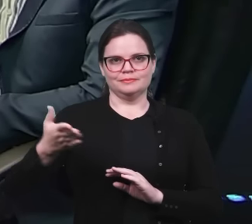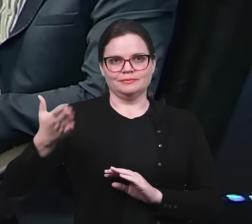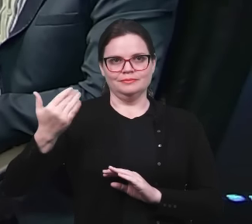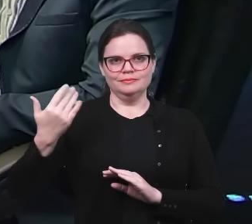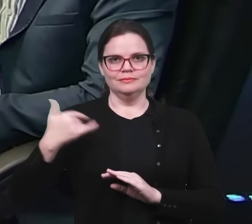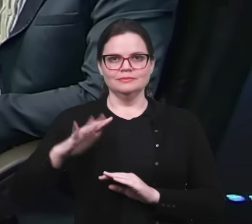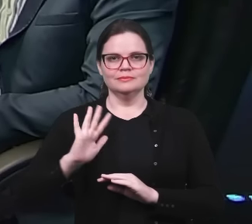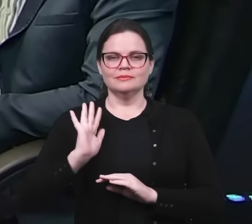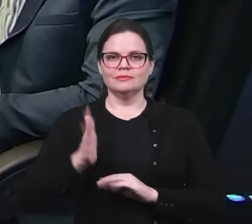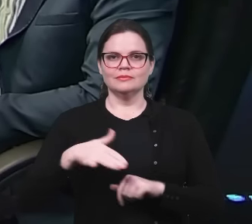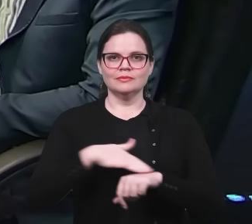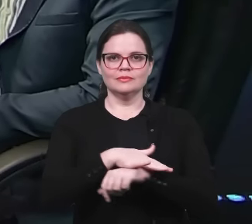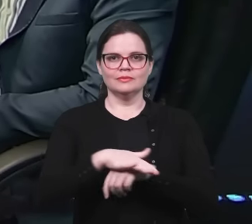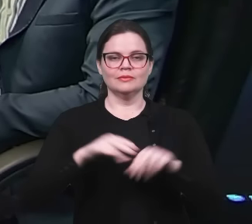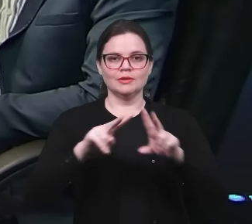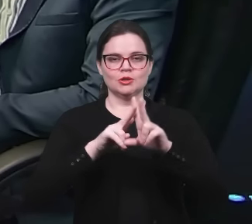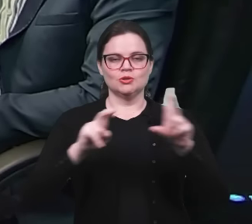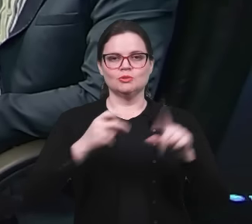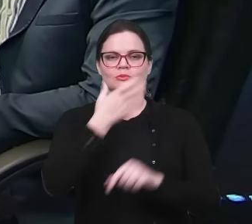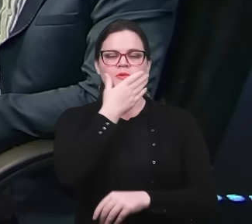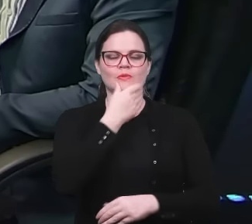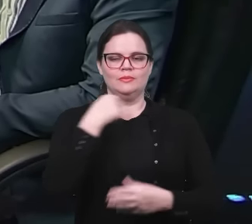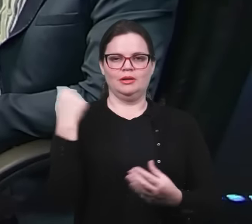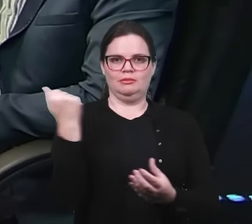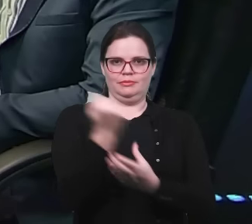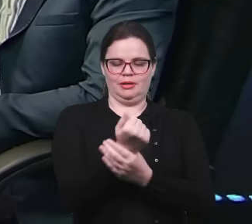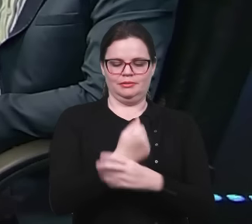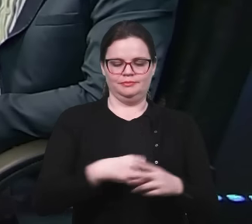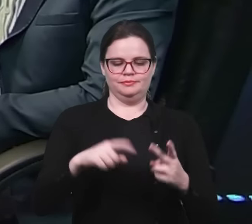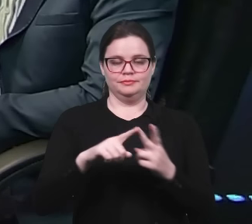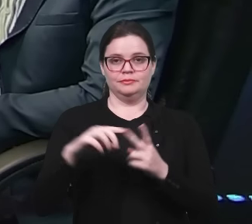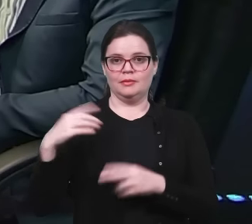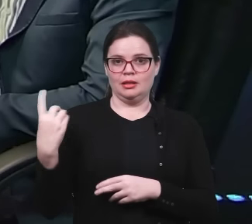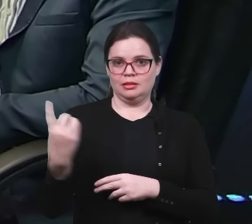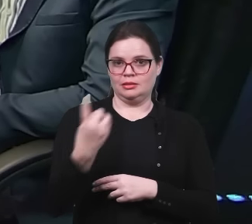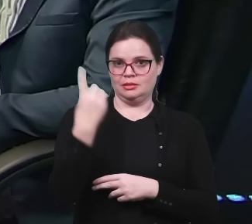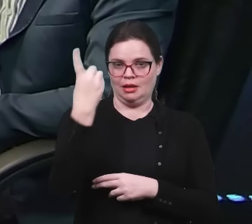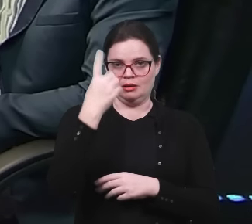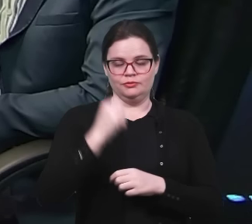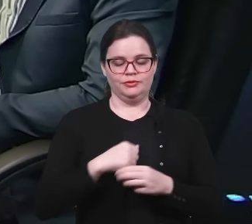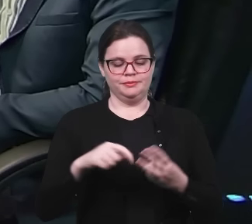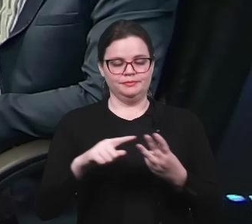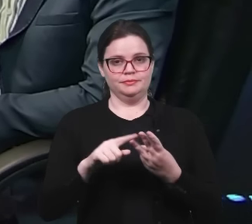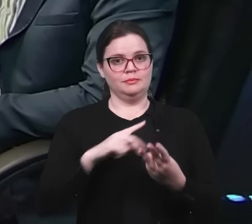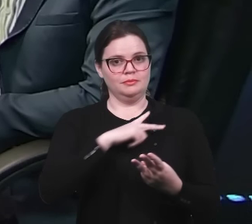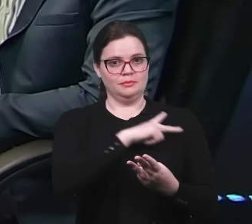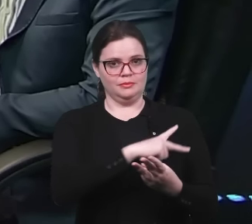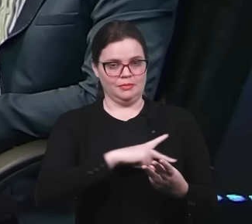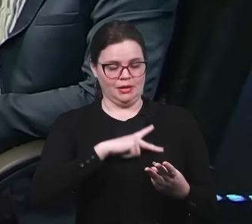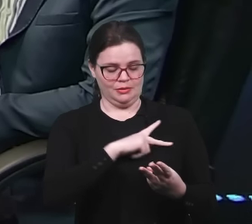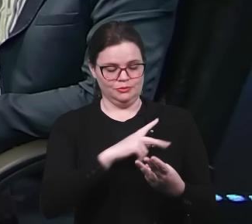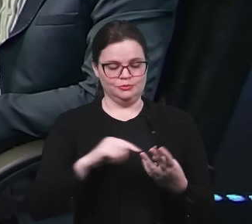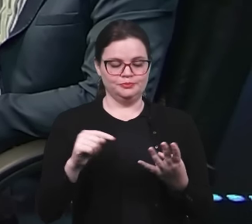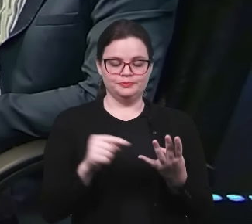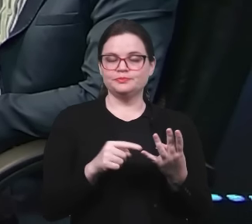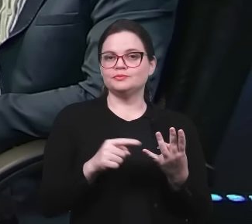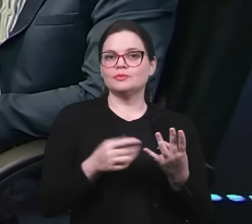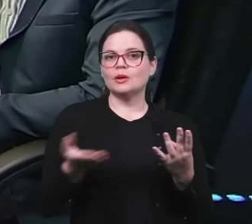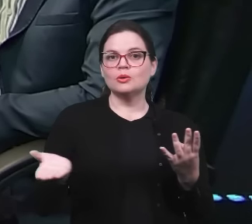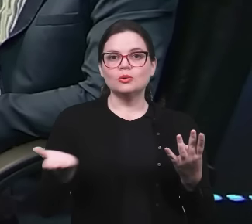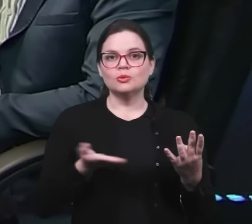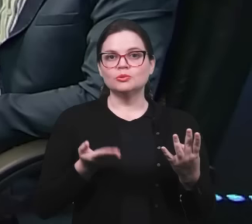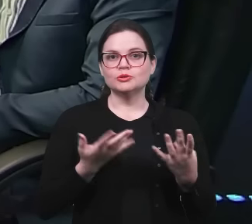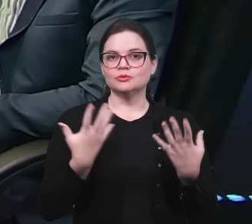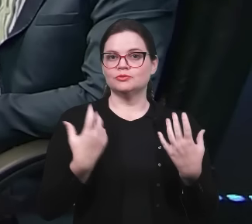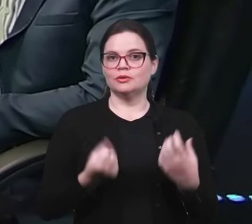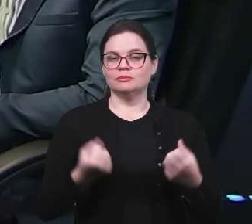nós já falamos sobre Abraão, sobre Davi, sobre o chamado de Paulo. E hoje